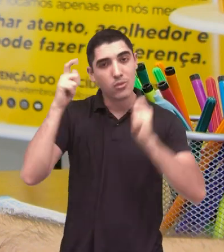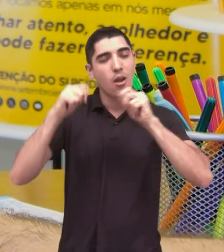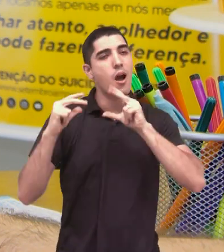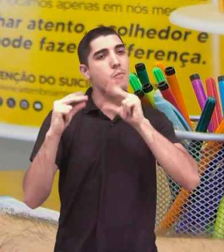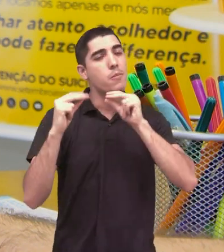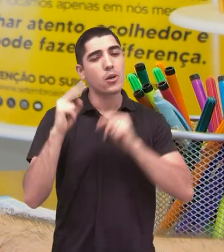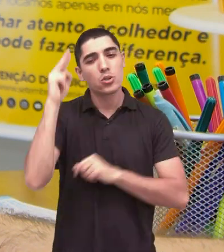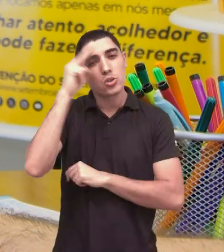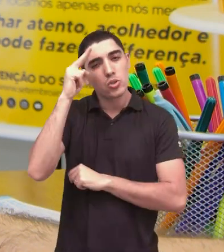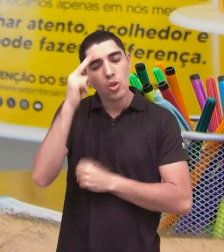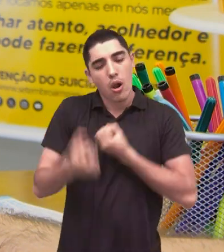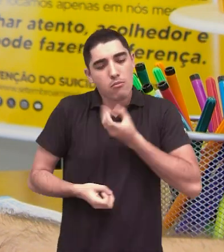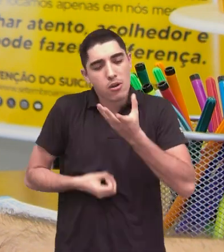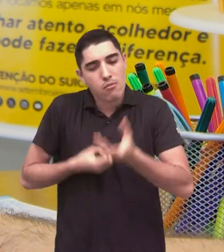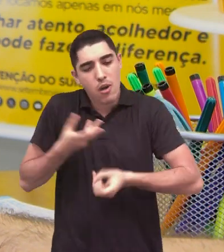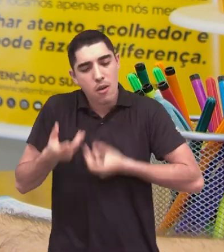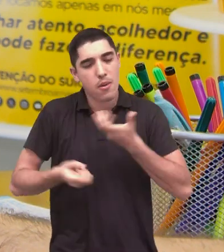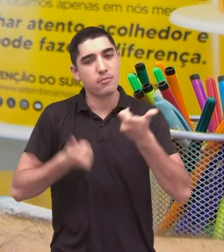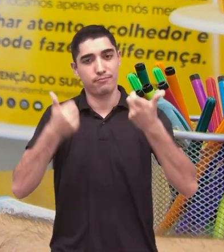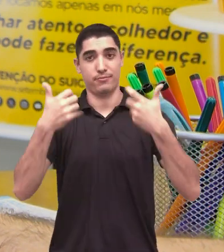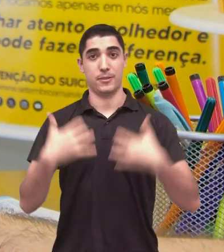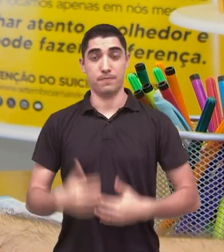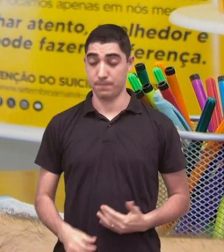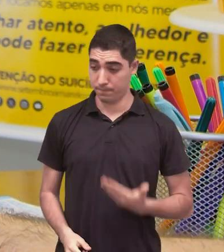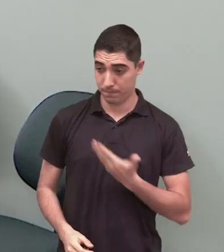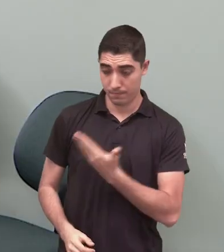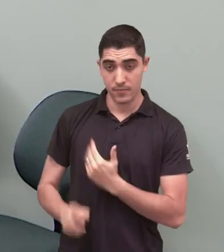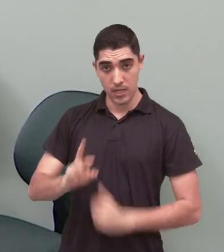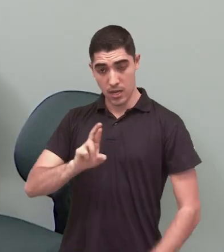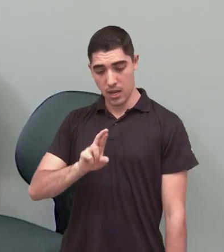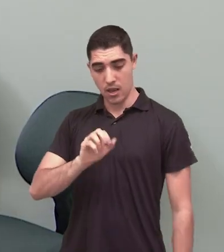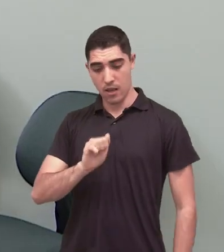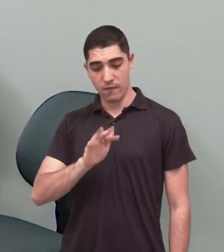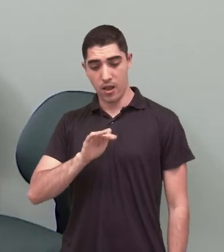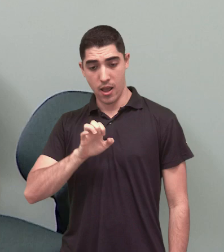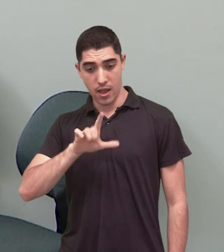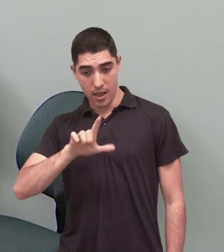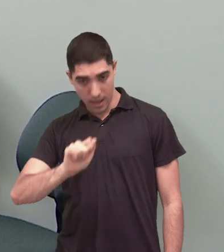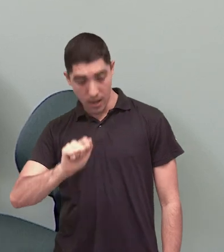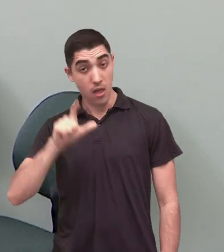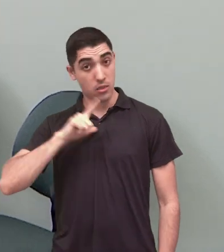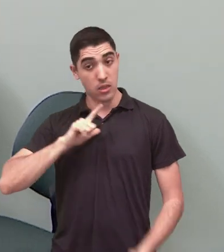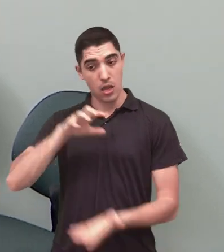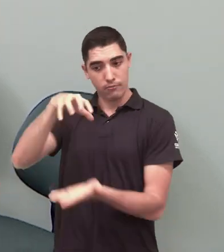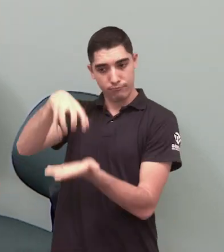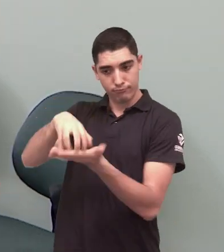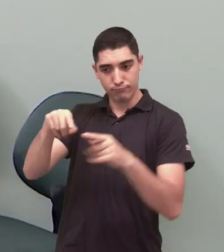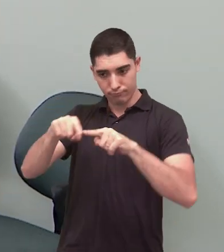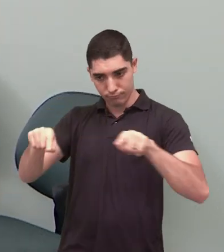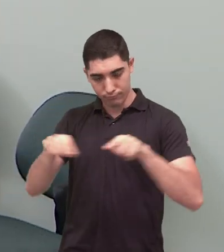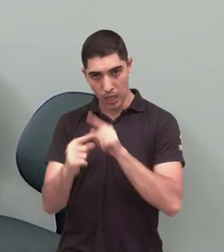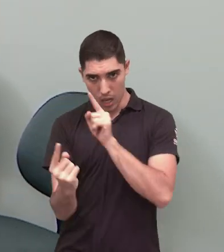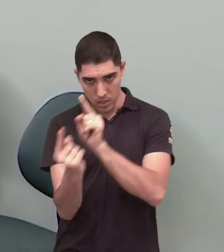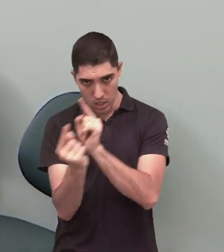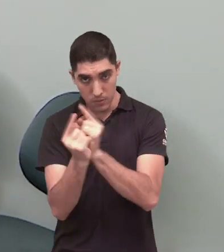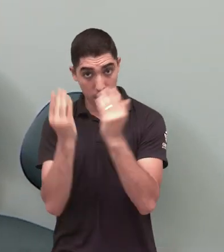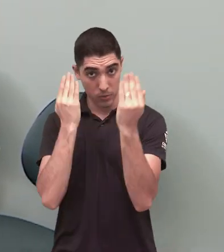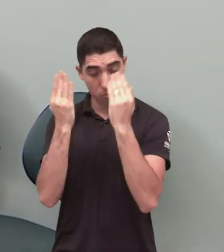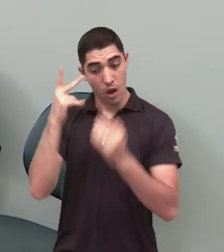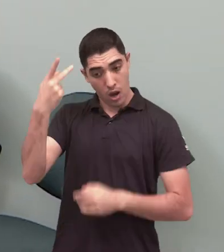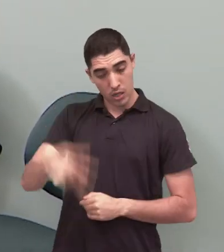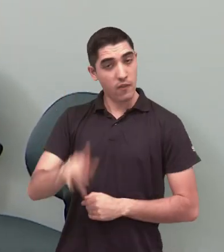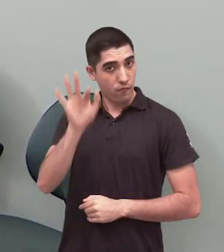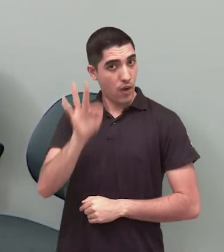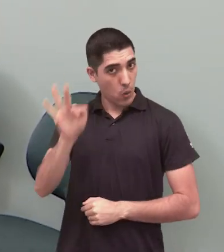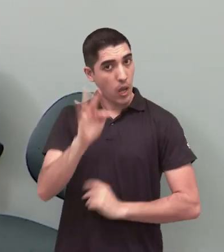possa atualizar suas histórias internas, A Rafaela coordena uma clínica de psicologia em